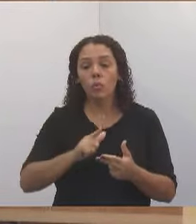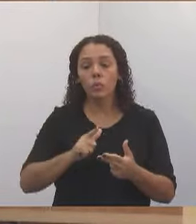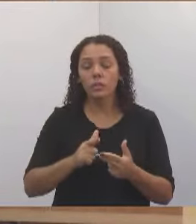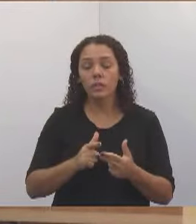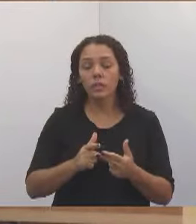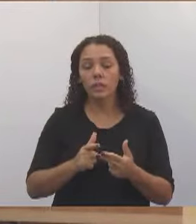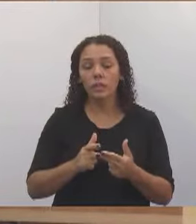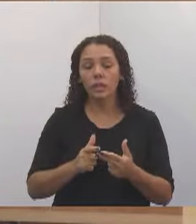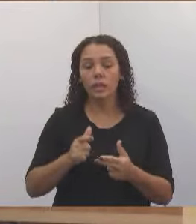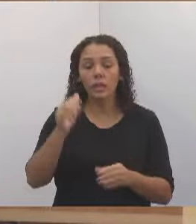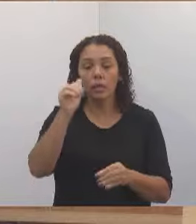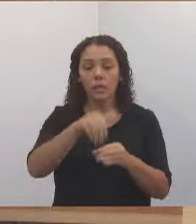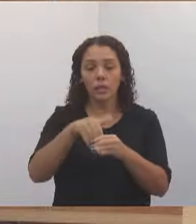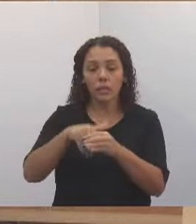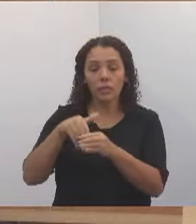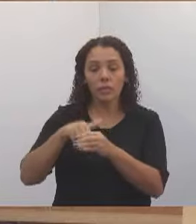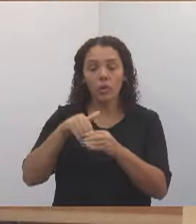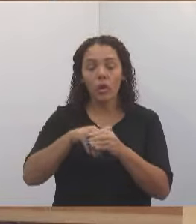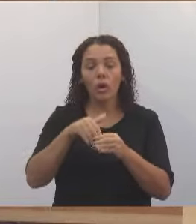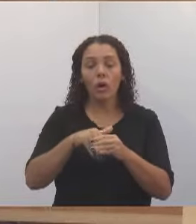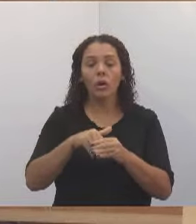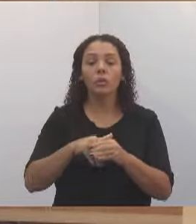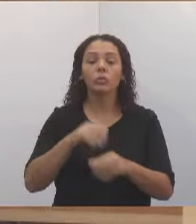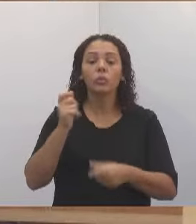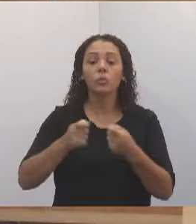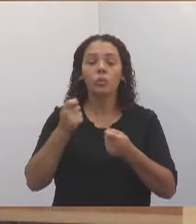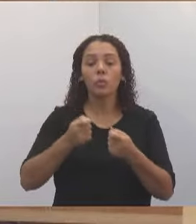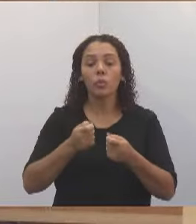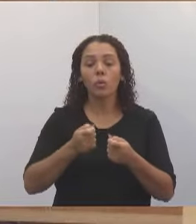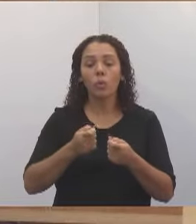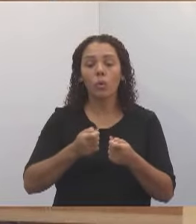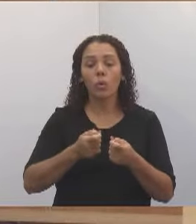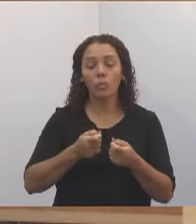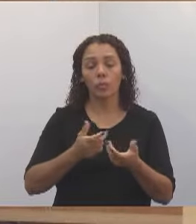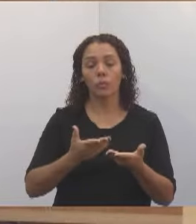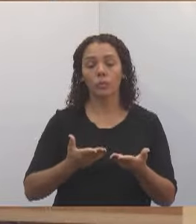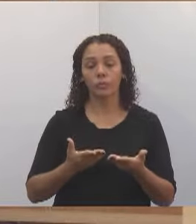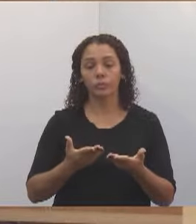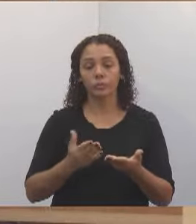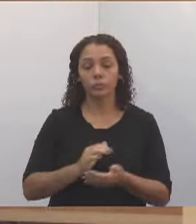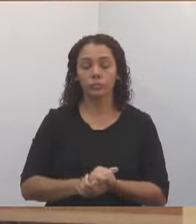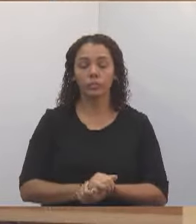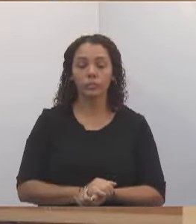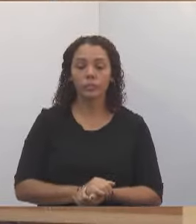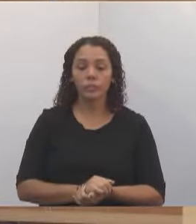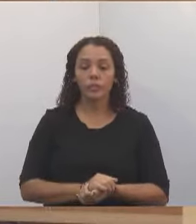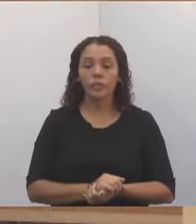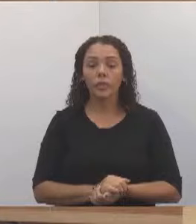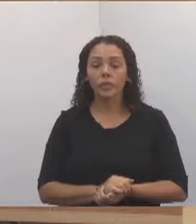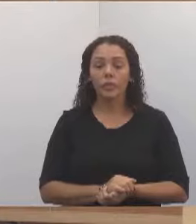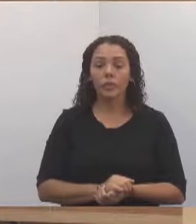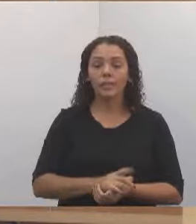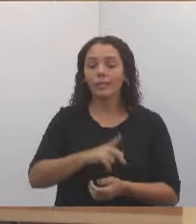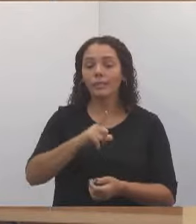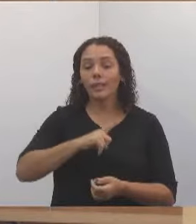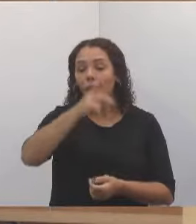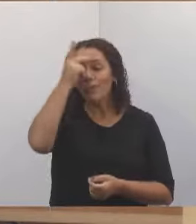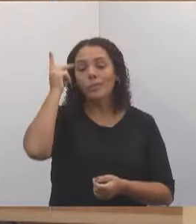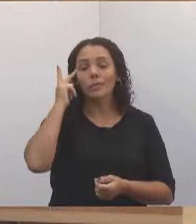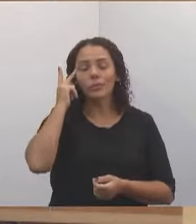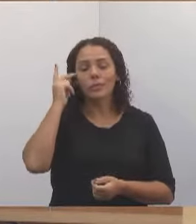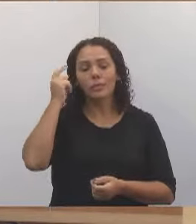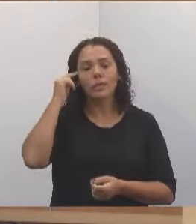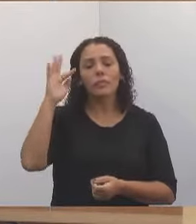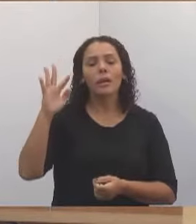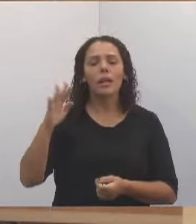é assim, porque quem manda lá em cima, para uns é tudo, outros nada. Tem muitas pessoas que chegam e falam, por que que fulano teve uma